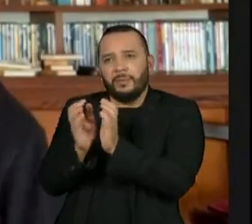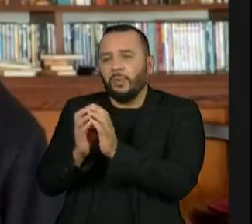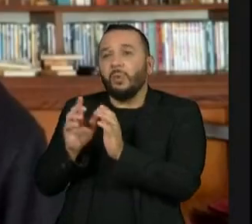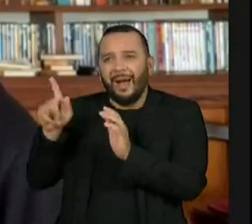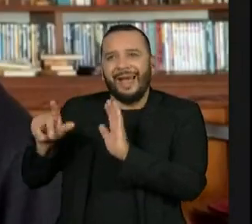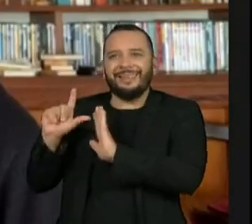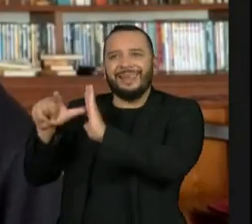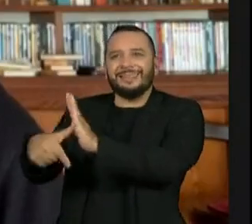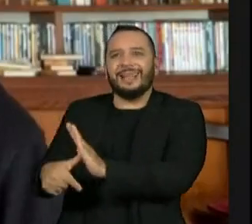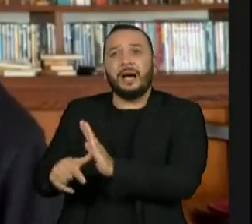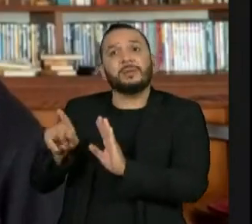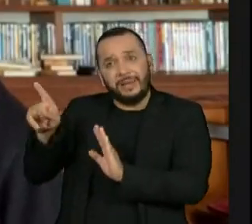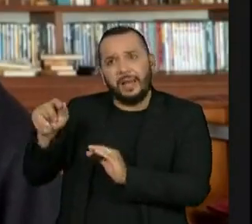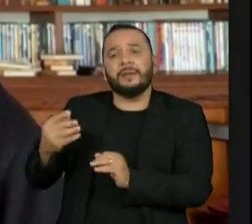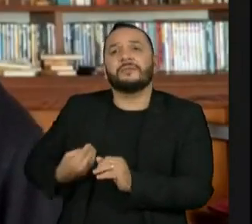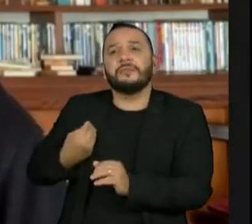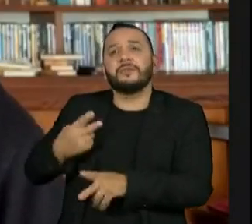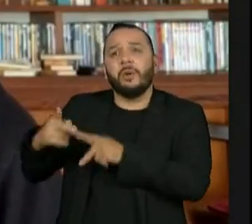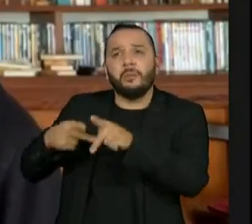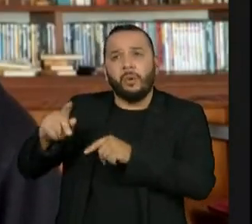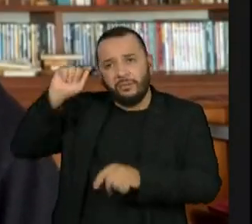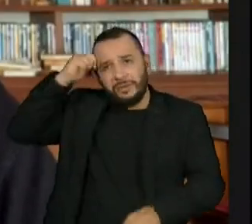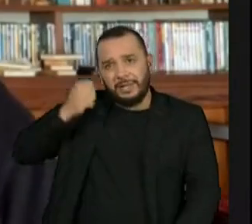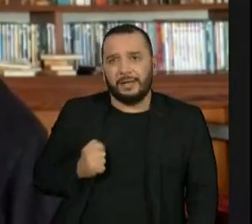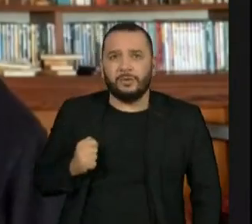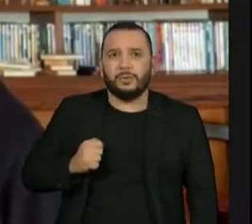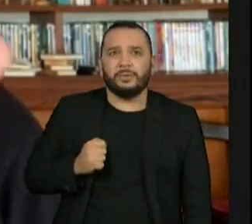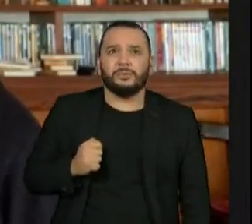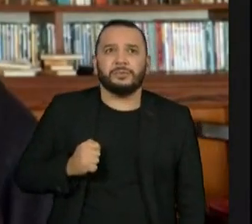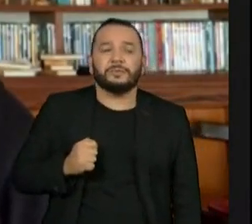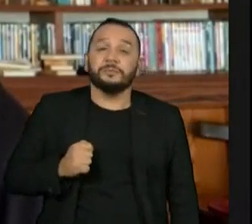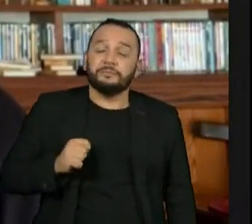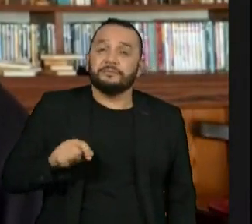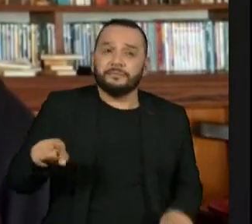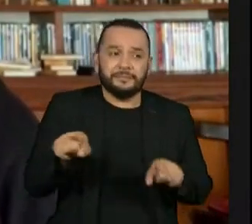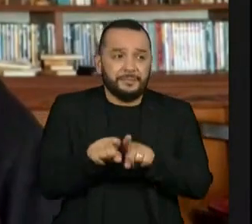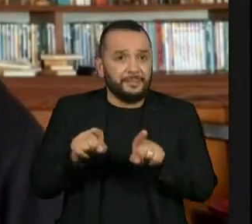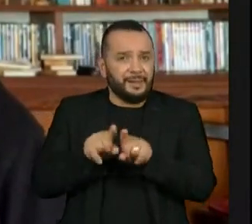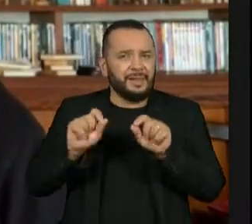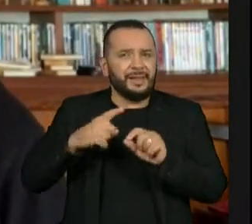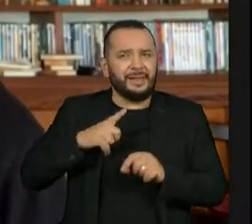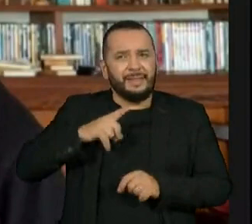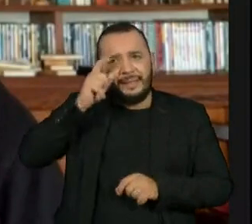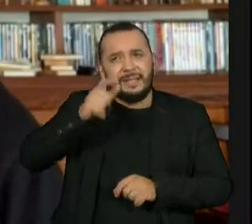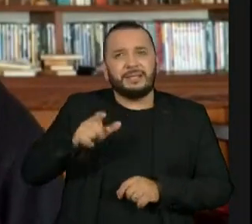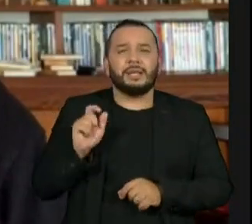quer dizer, a poesia Pau-Brasil, que também é uma coisa, né? É impressionante como num